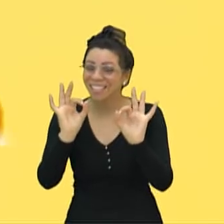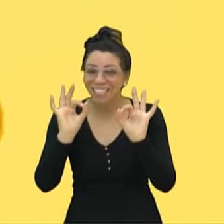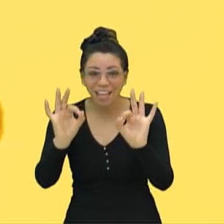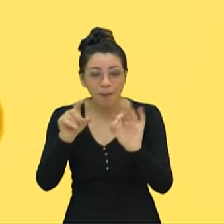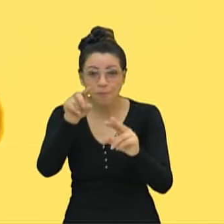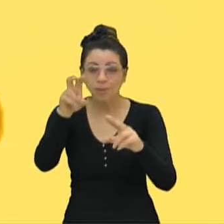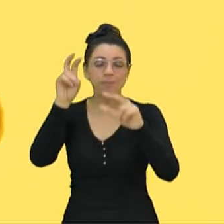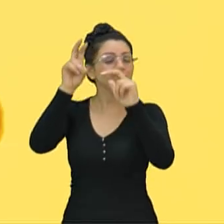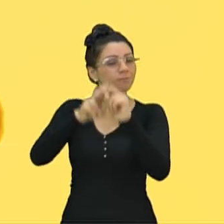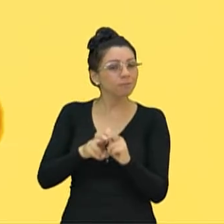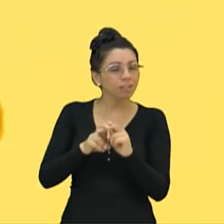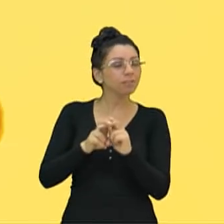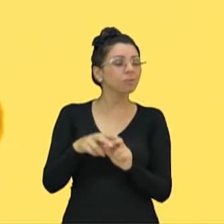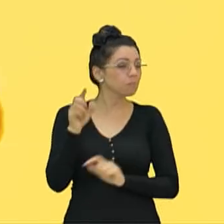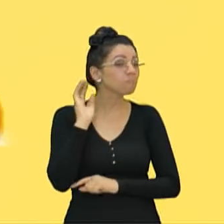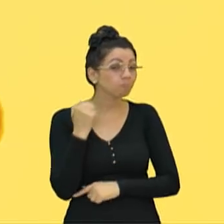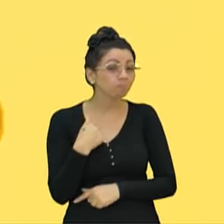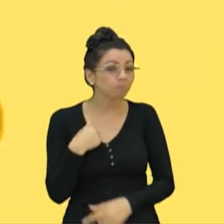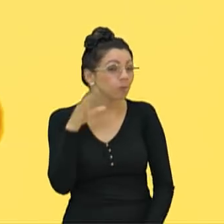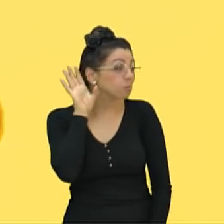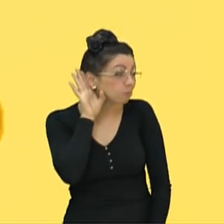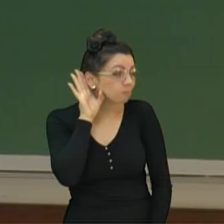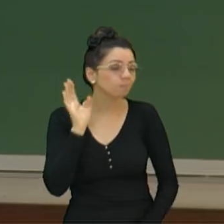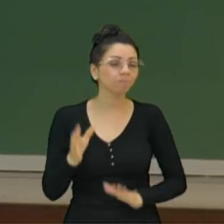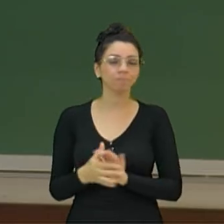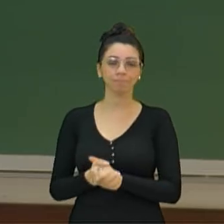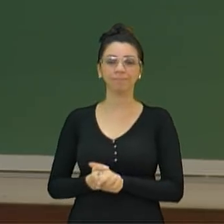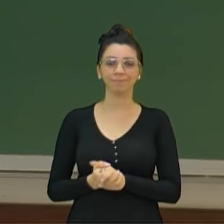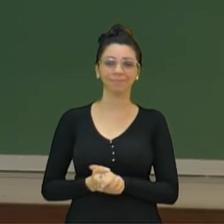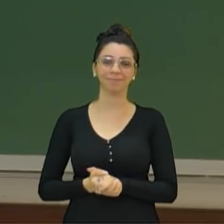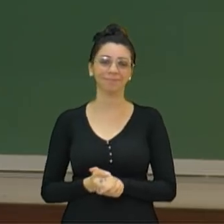sentadinho no sofá, eu ouvi. Então, se vocês